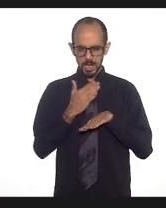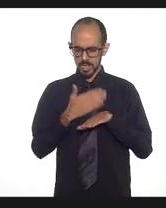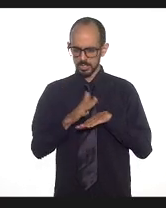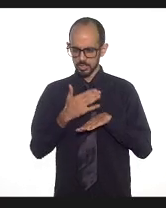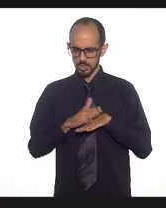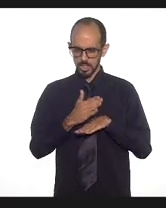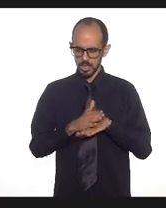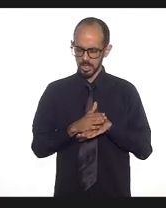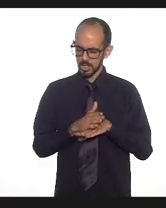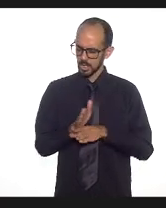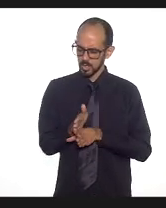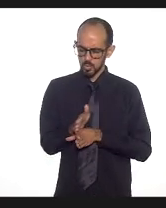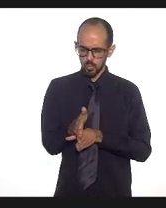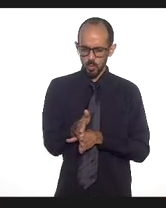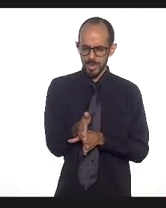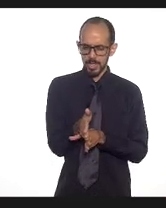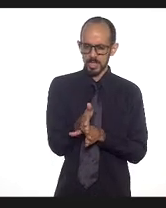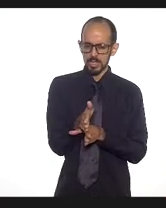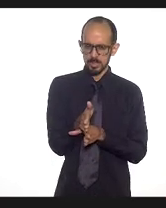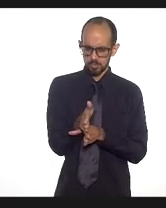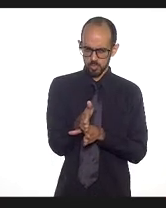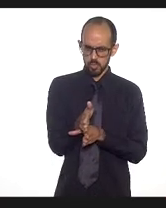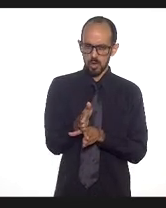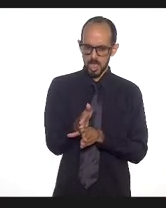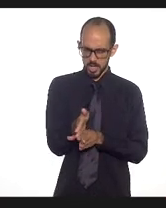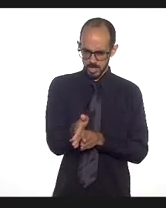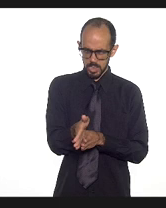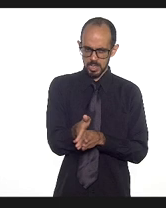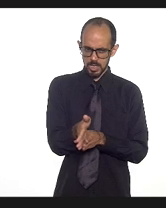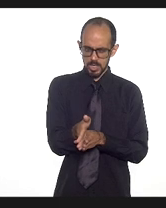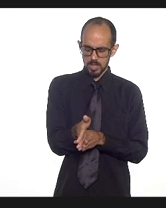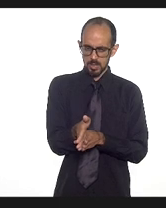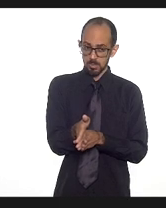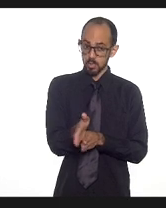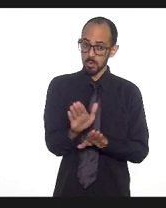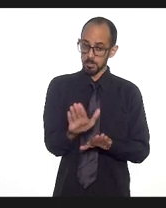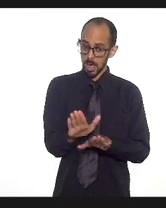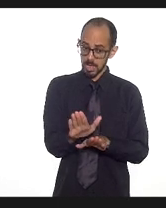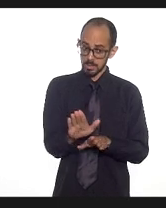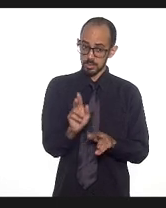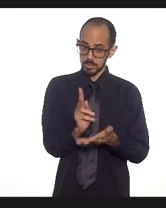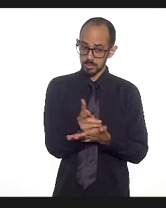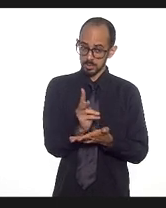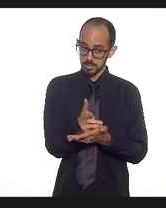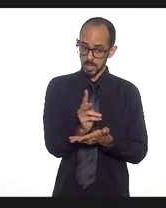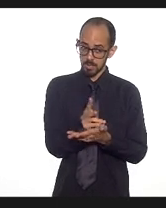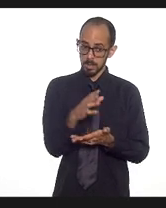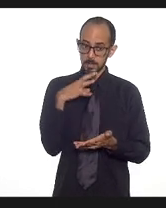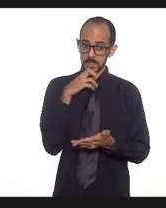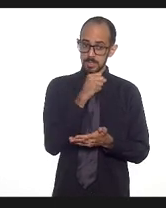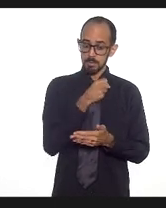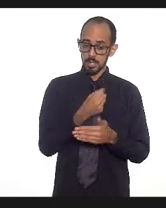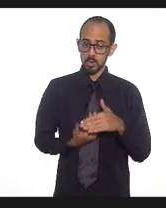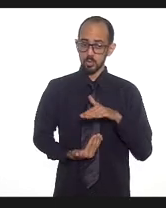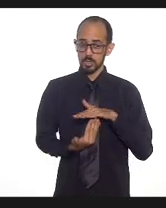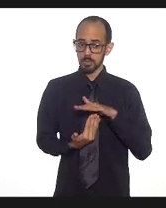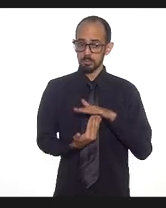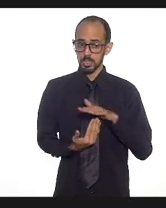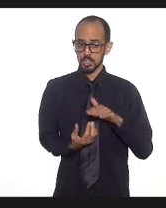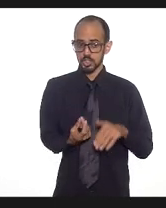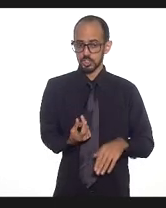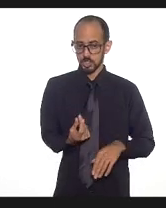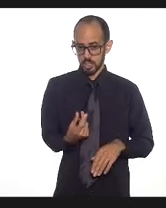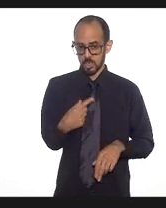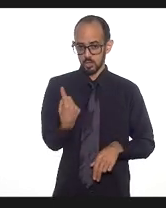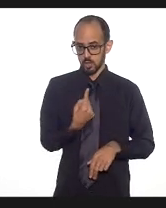E esse equilíbrio muito em função das limitações orçamentárias que nós temos, né? Nem sempre a gente vai conseguir as